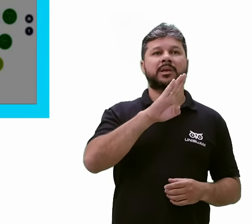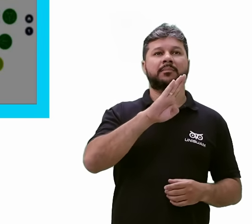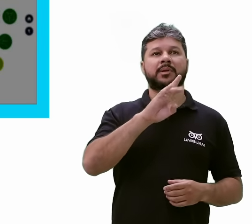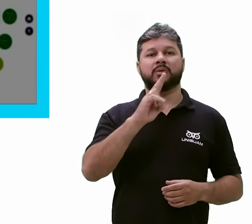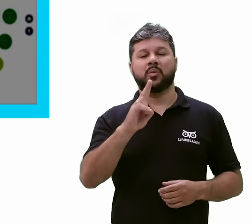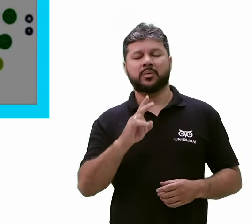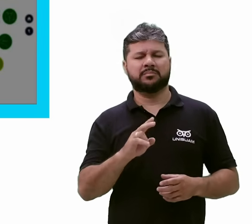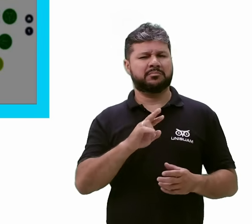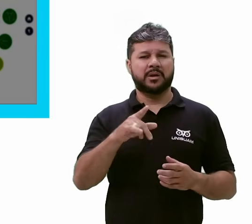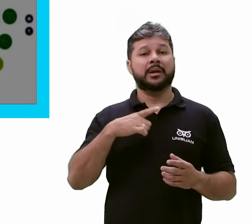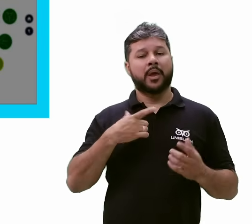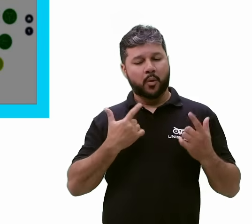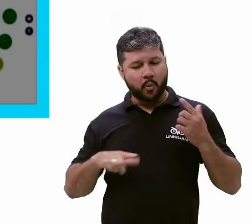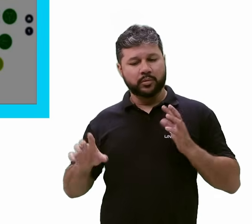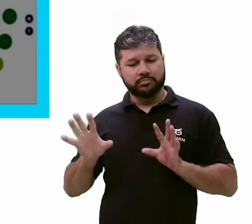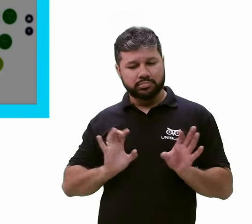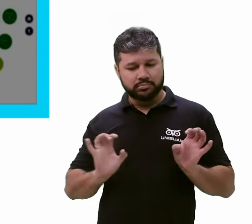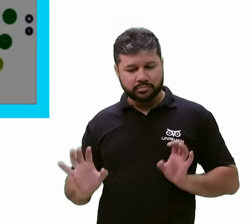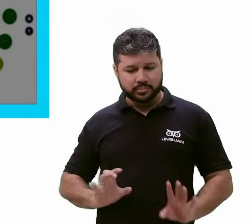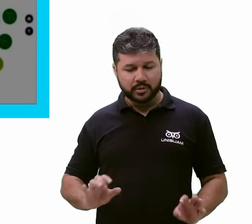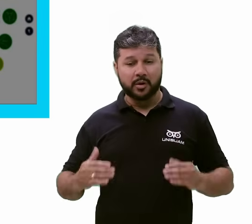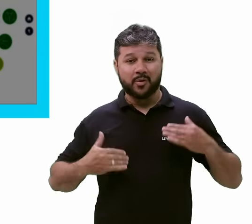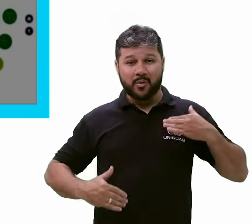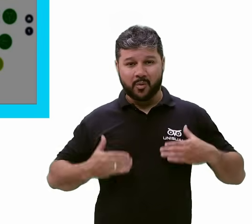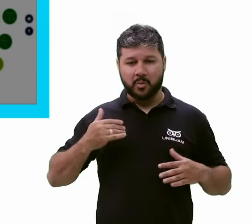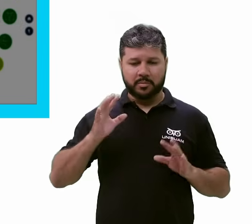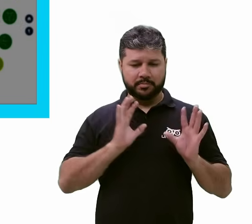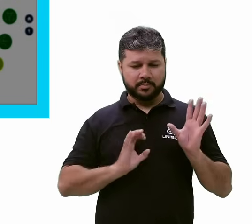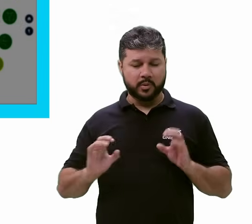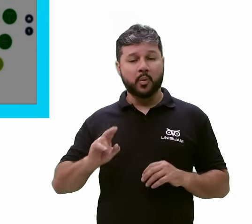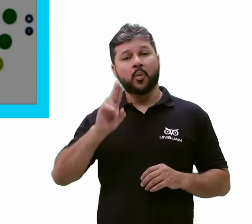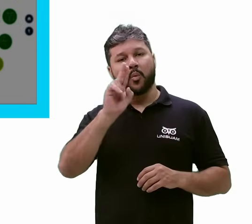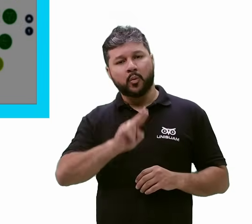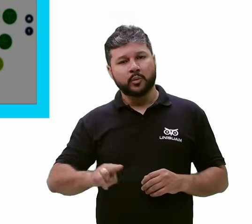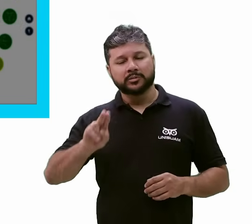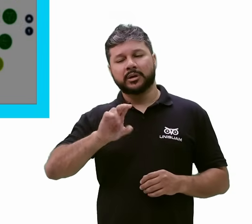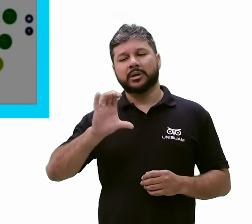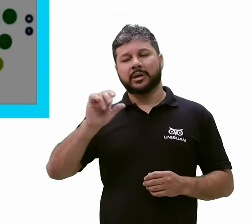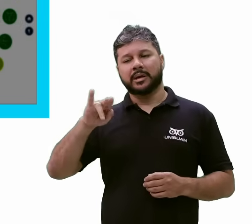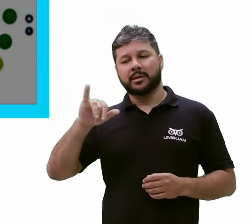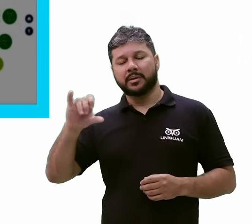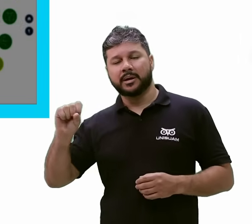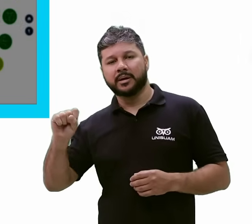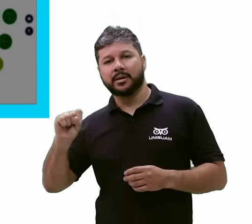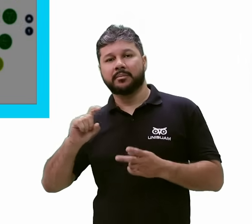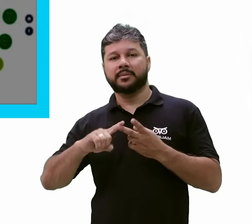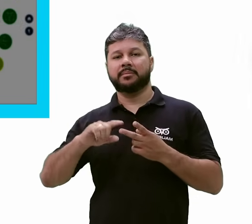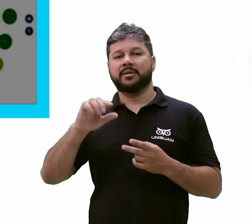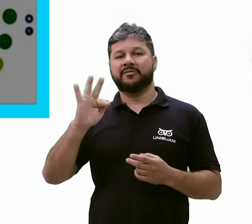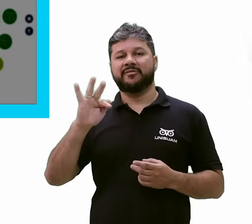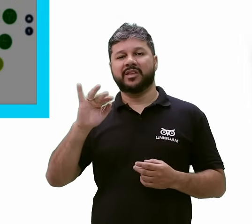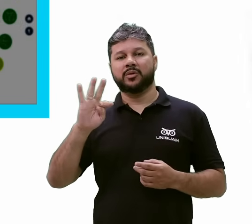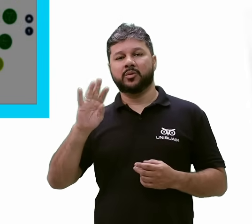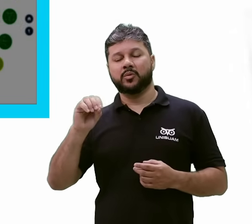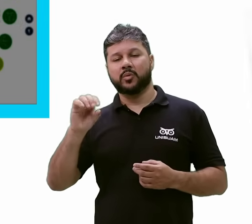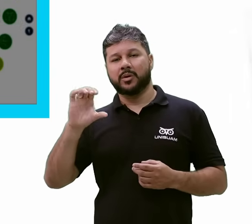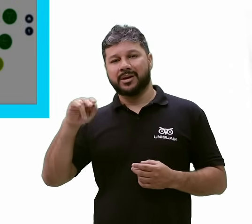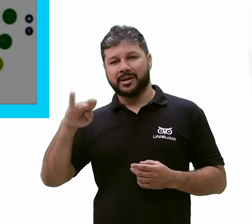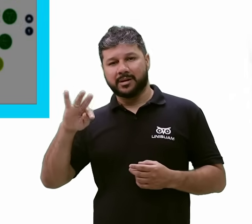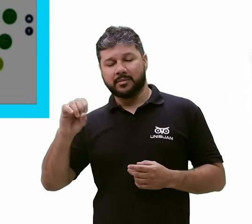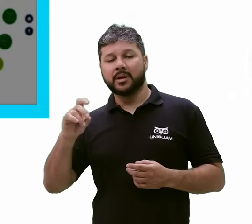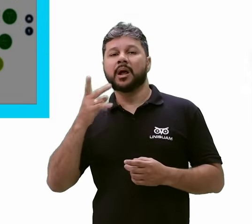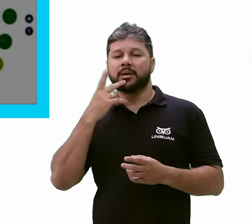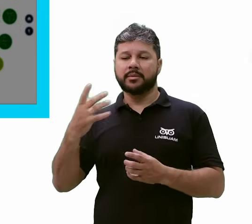também outros receptores fisiológicos aos quais os endocannabinoides e os fitocannabinoides se ligam, como